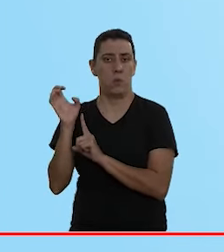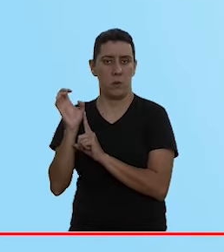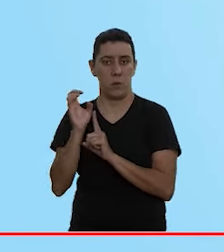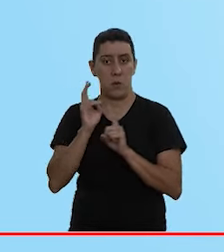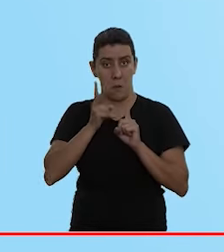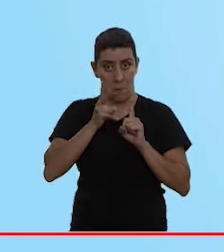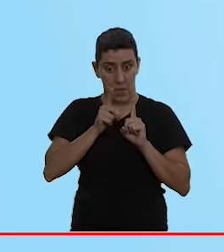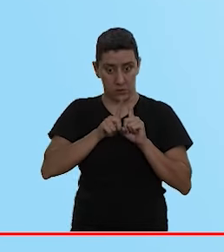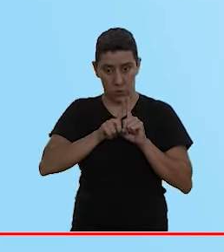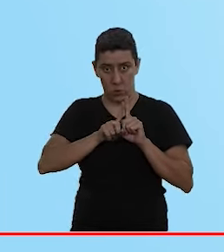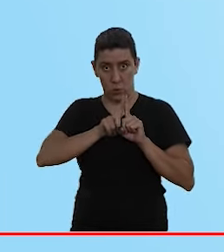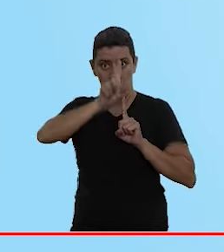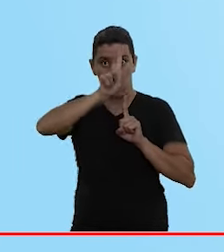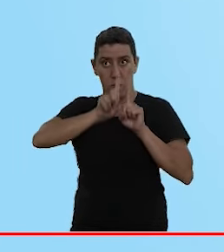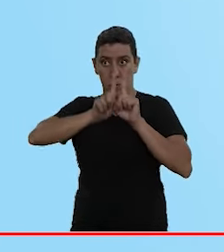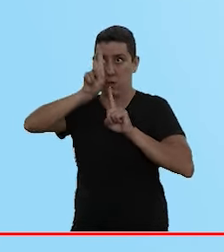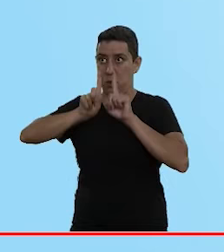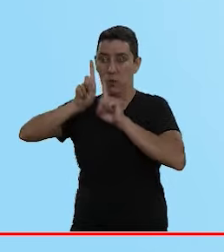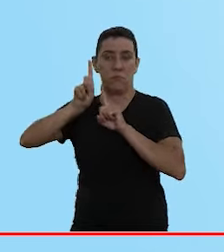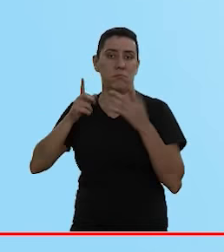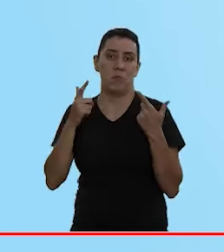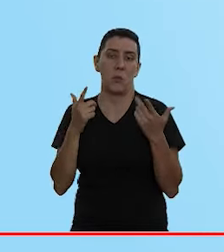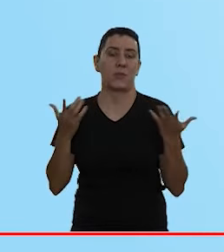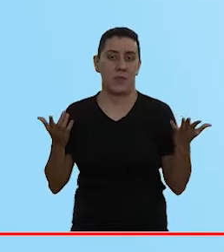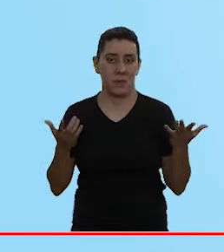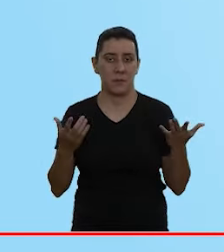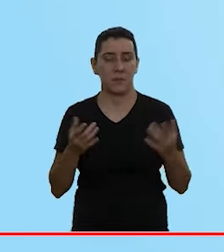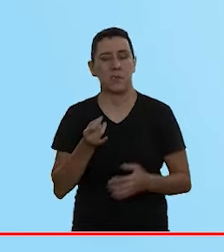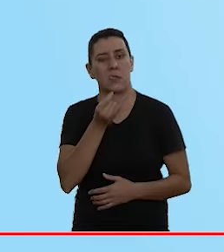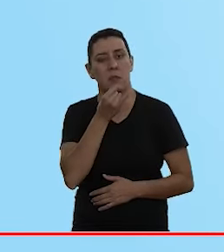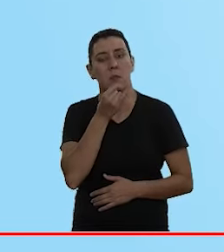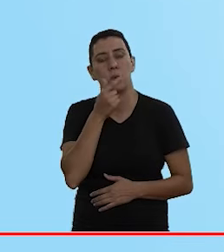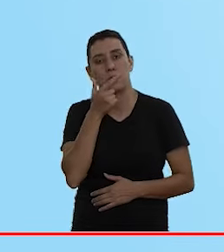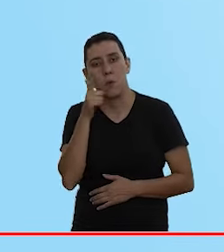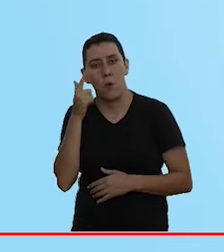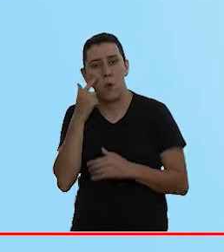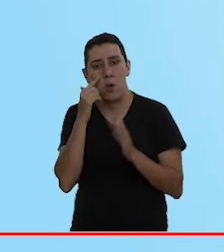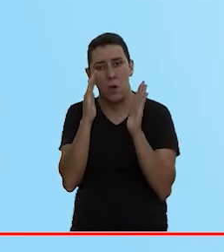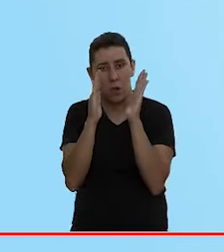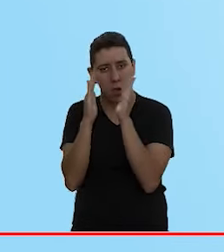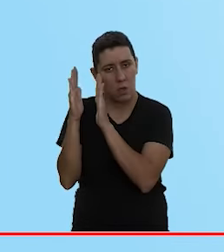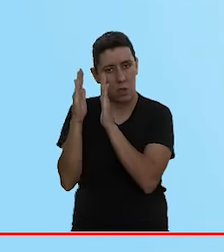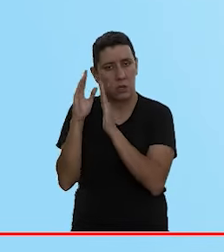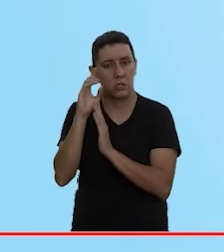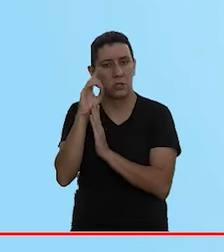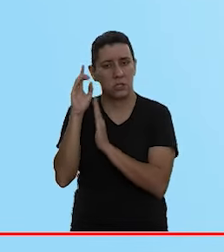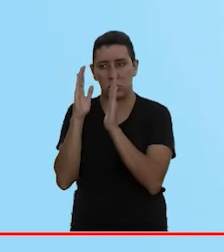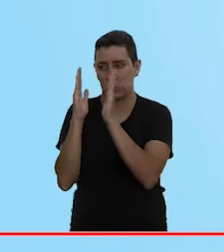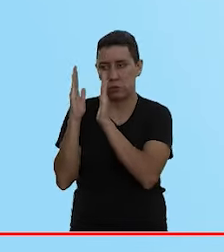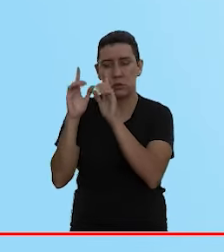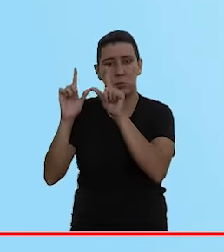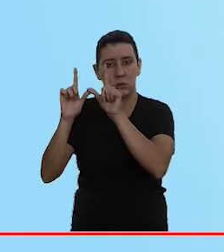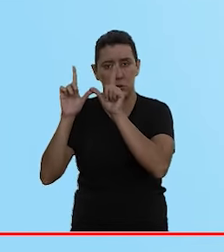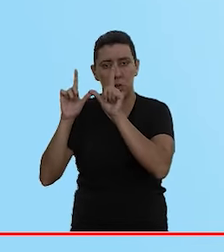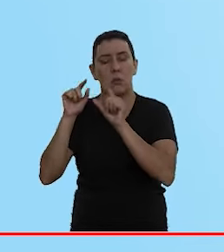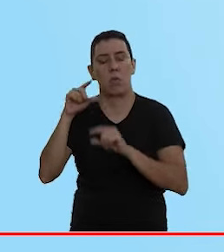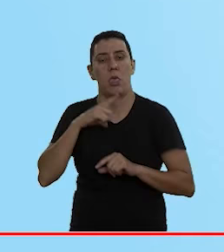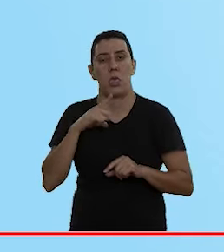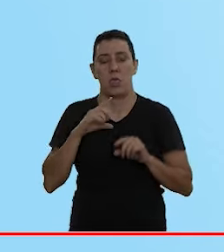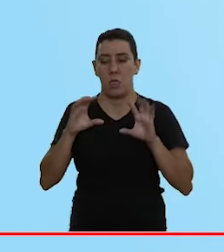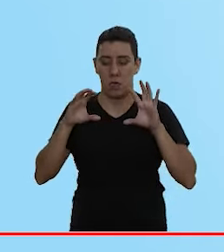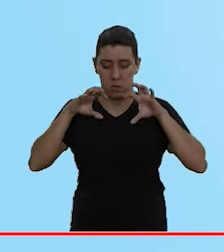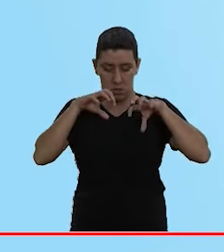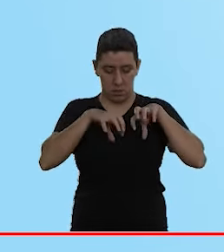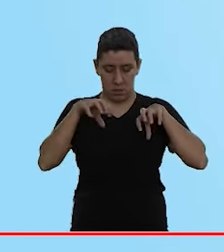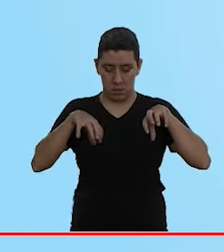de máxima potência. Quando a gente vê no gráfico à direita, ali da tela, a gente percebe que cada uma das strings está individualmente no seu